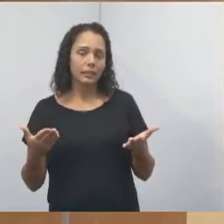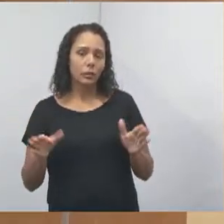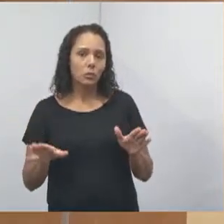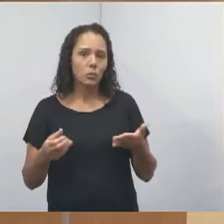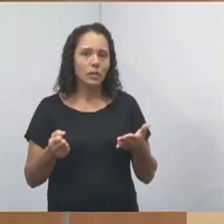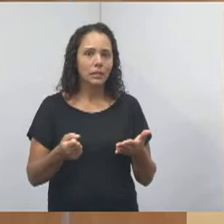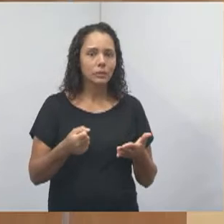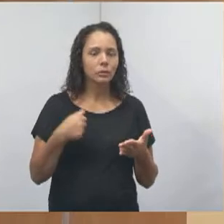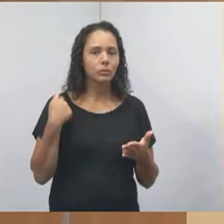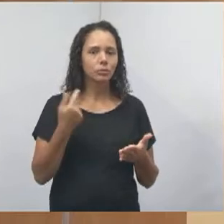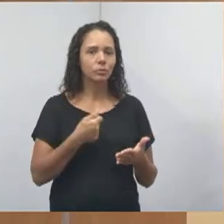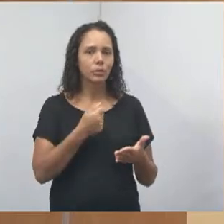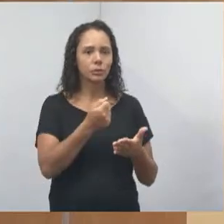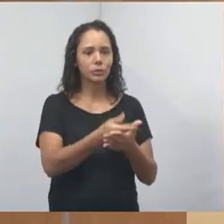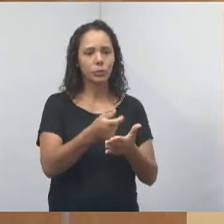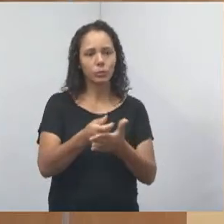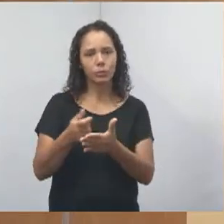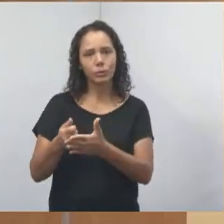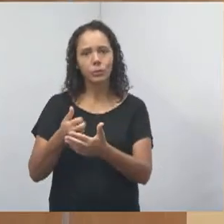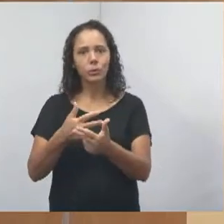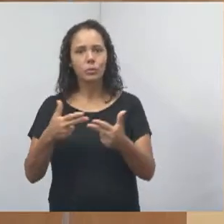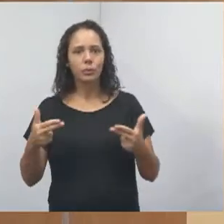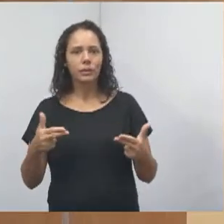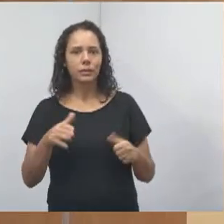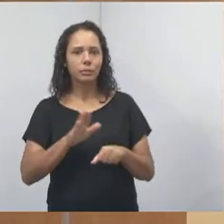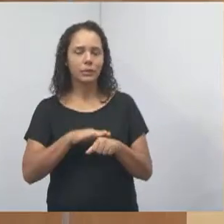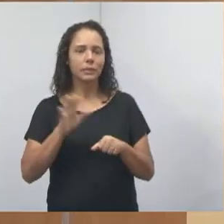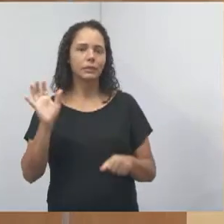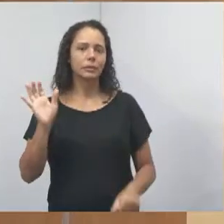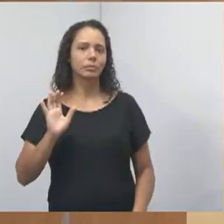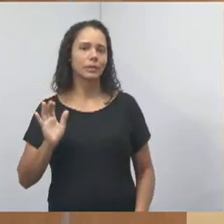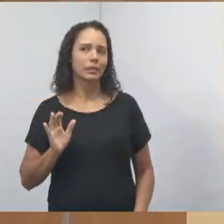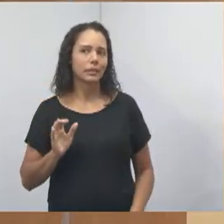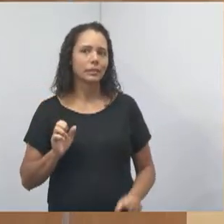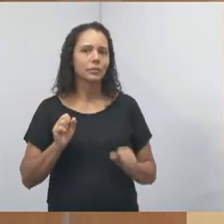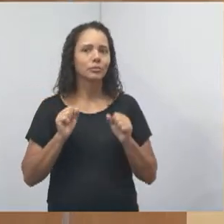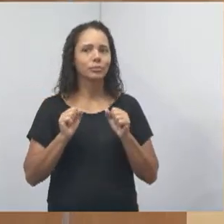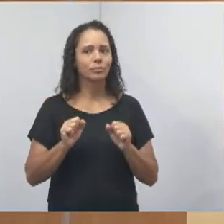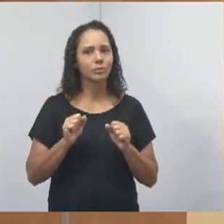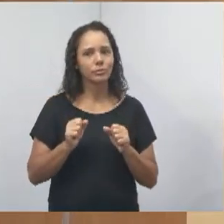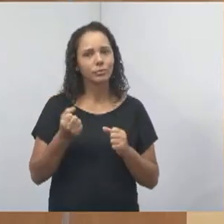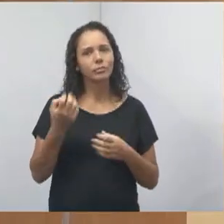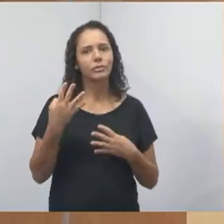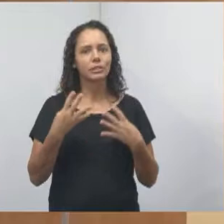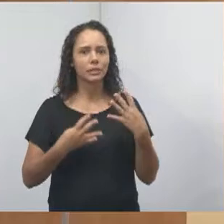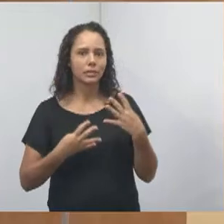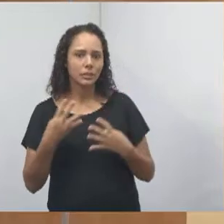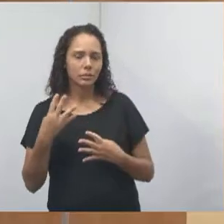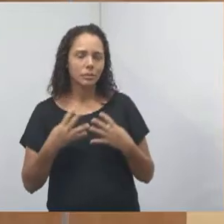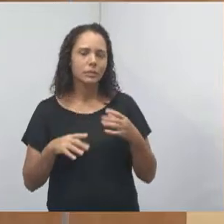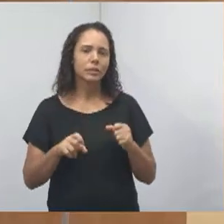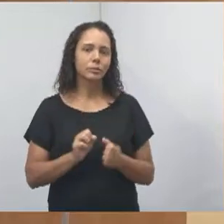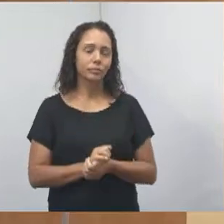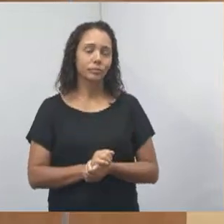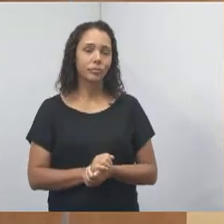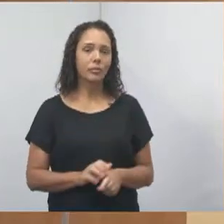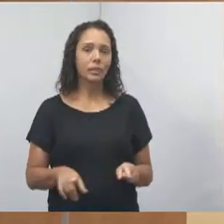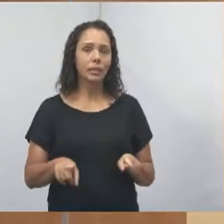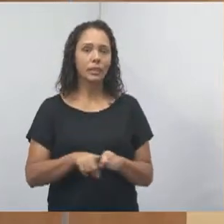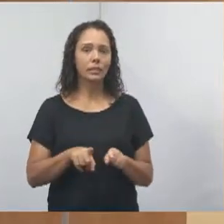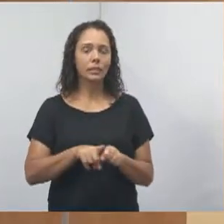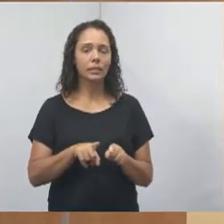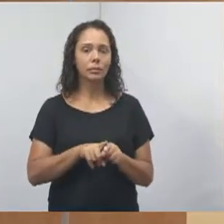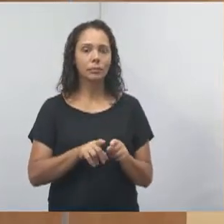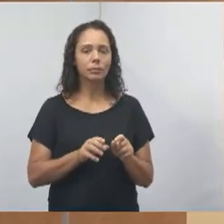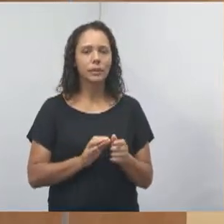todos nós. Depois, uma segurança alimentar que é chamada média, é quando começa a faltar alimento. E uma